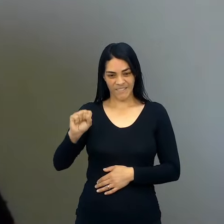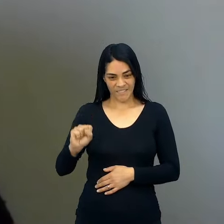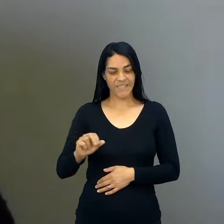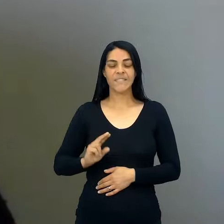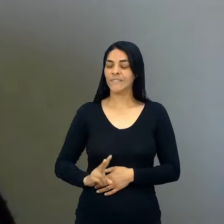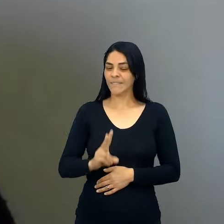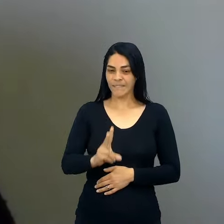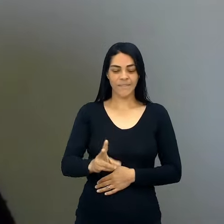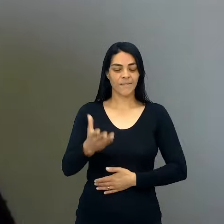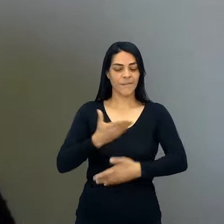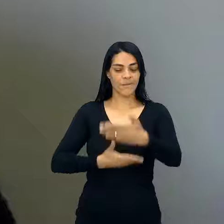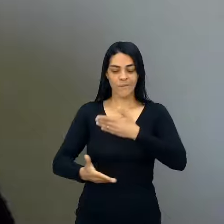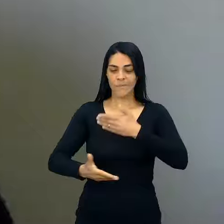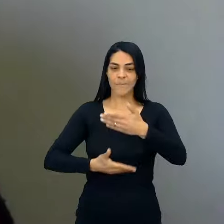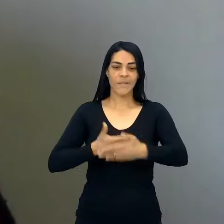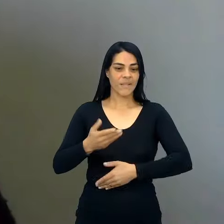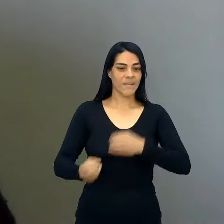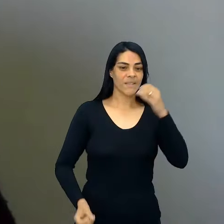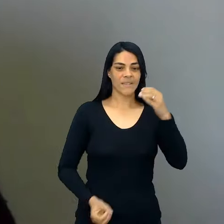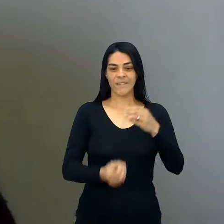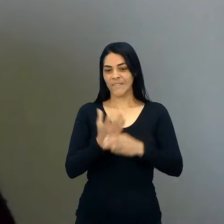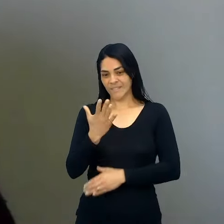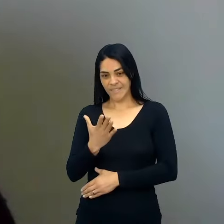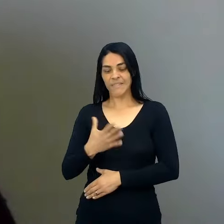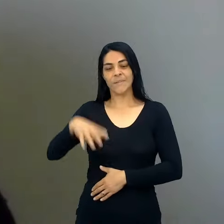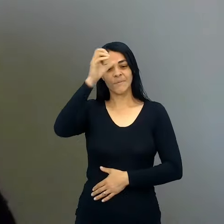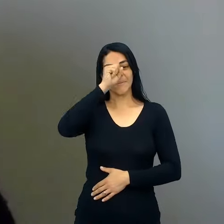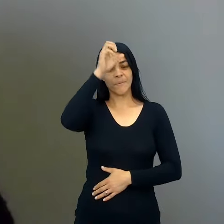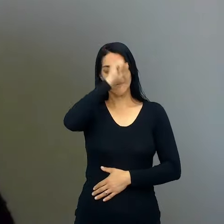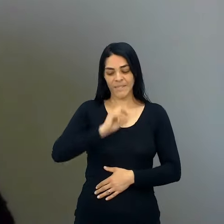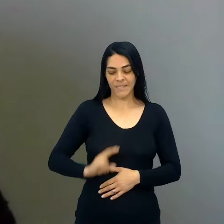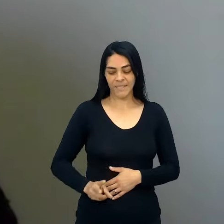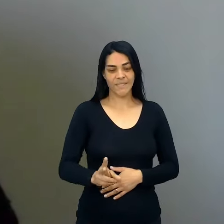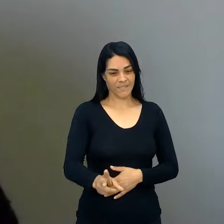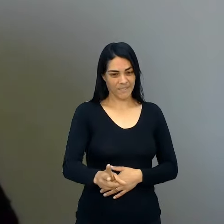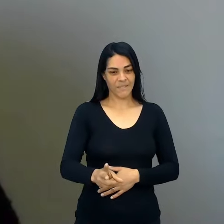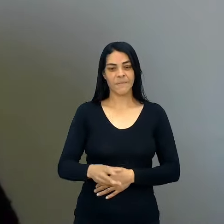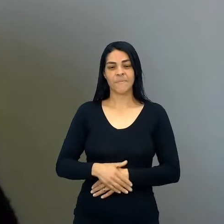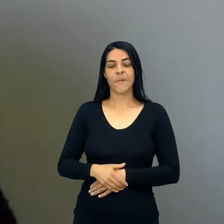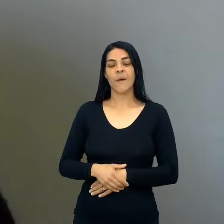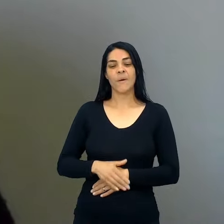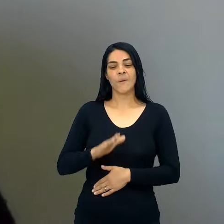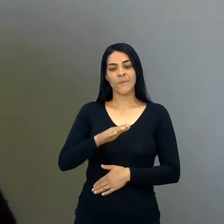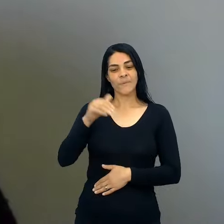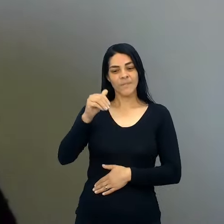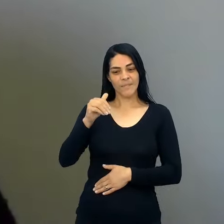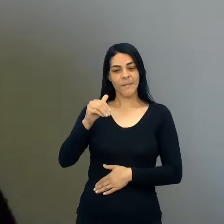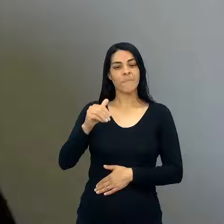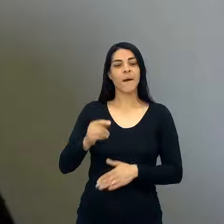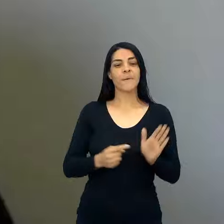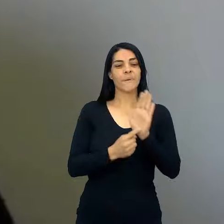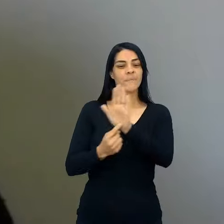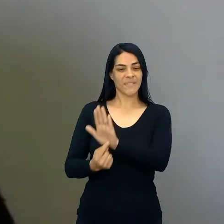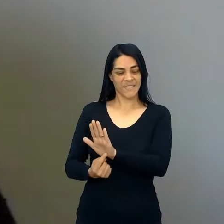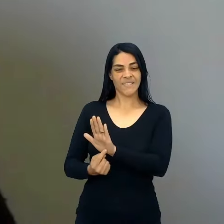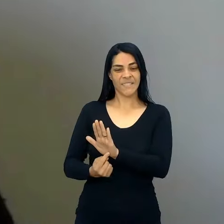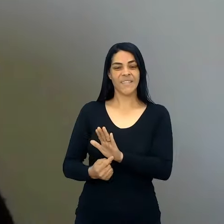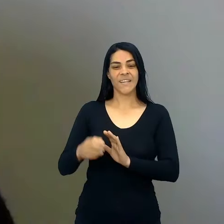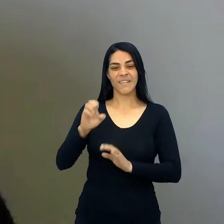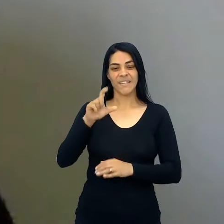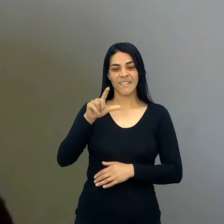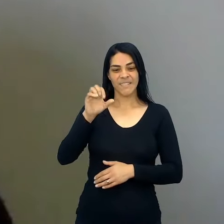criação das pílulas do Aprender Sempre, tá bom? Então vou aqui chamar para se apresentar a Elisângela. Tudo bem,